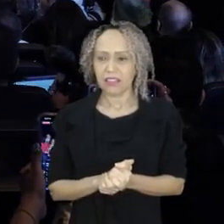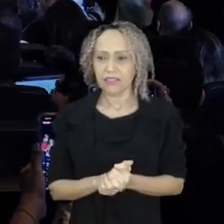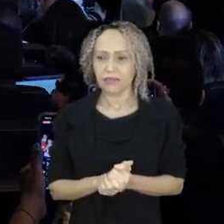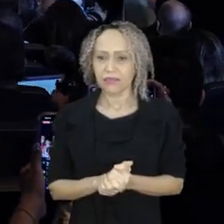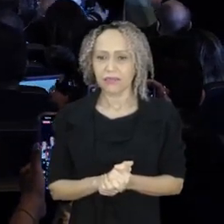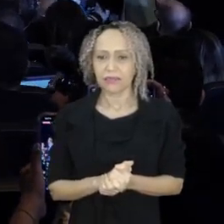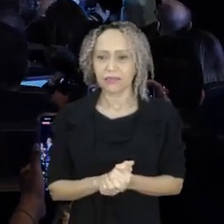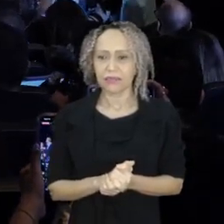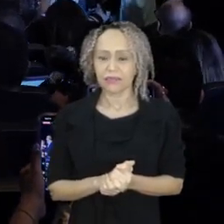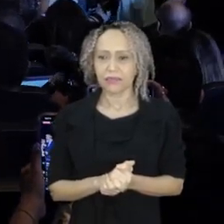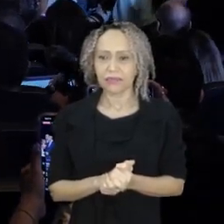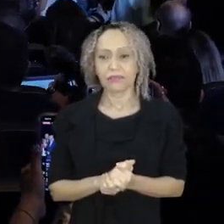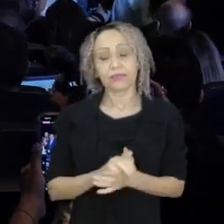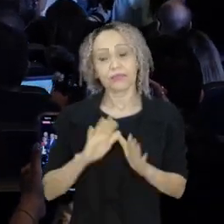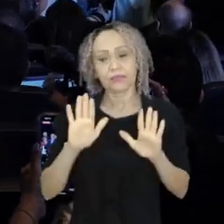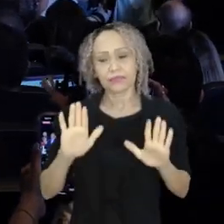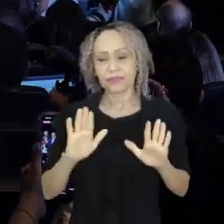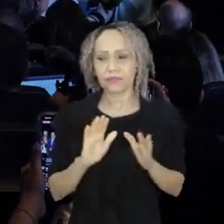Bem,